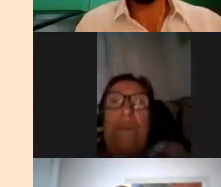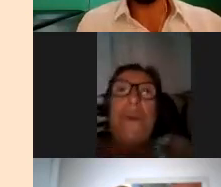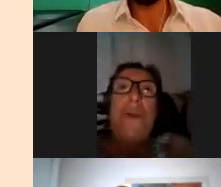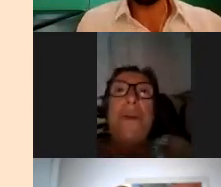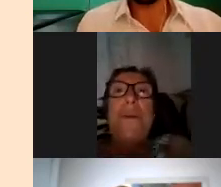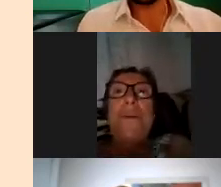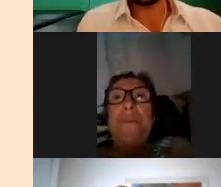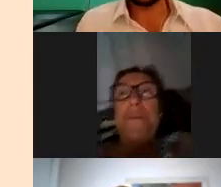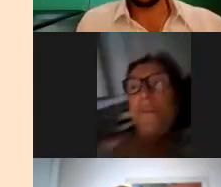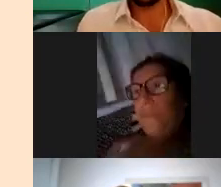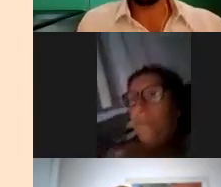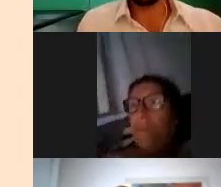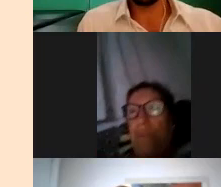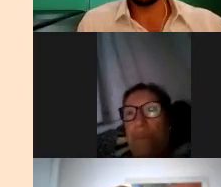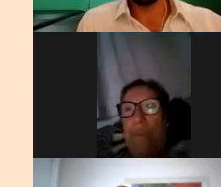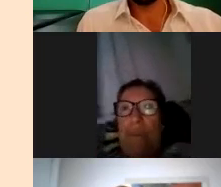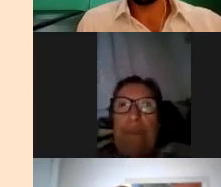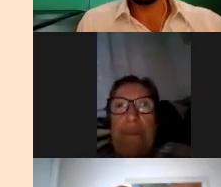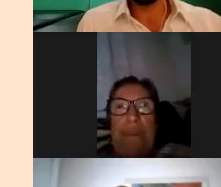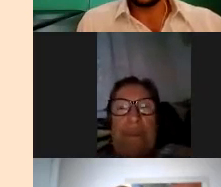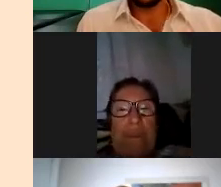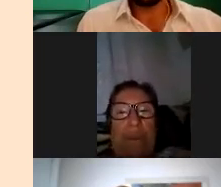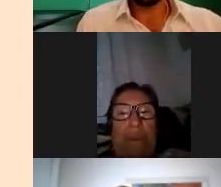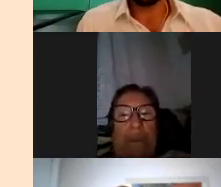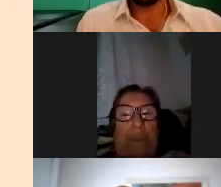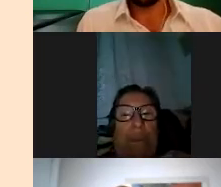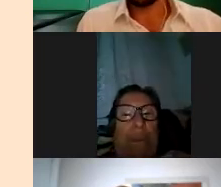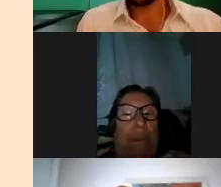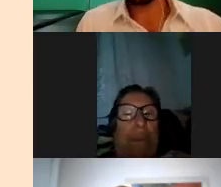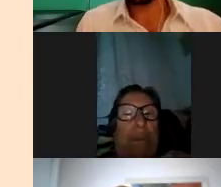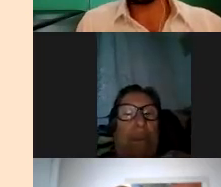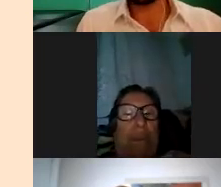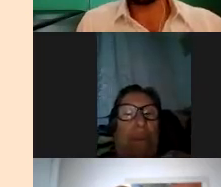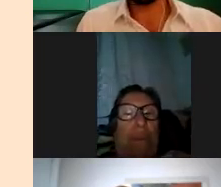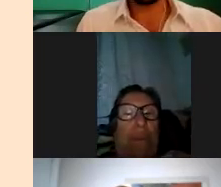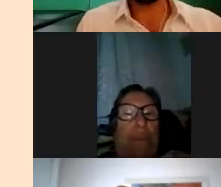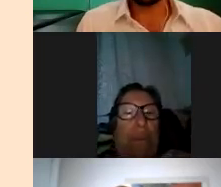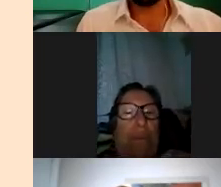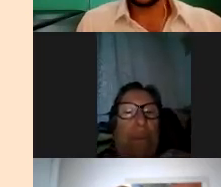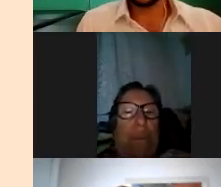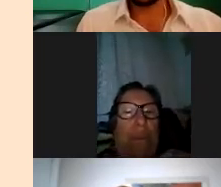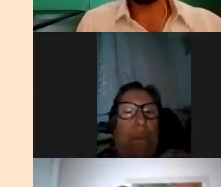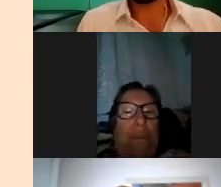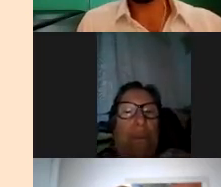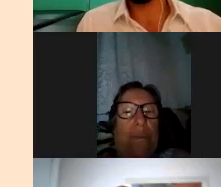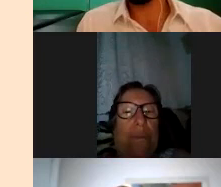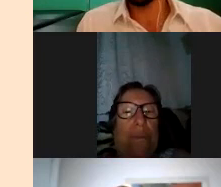ser finalizada adequadamente. Então, o tempo, a hora que você fala isso, faz toda a